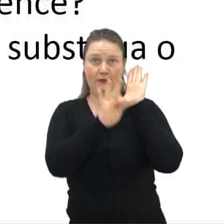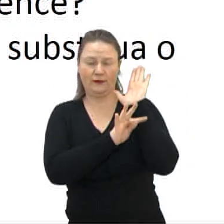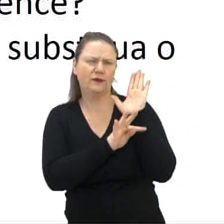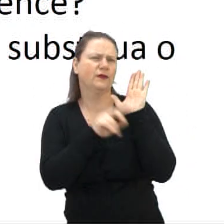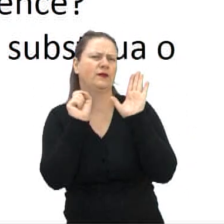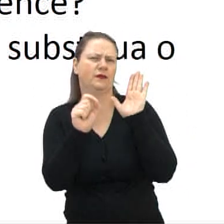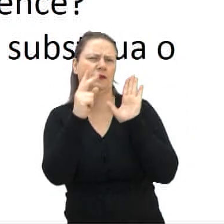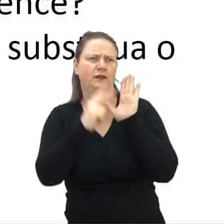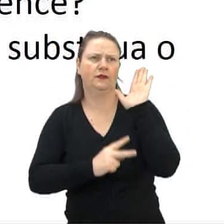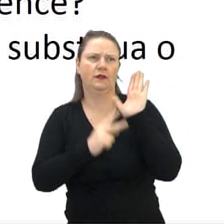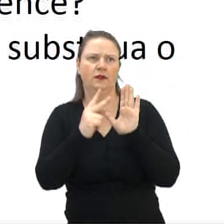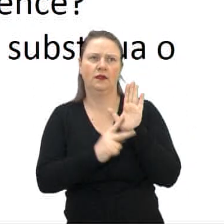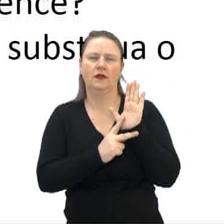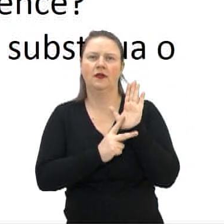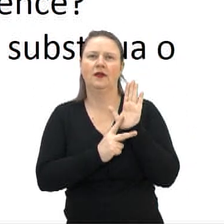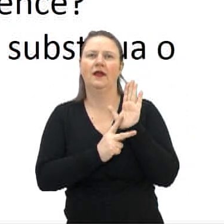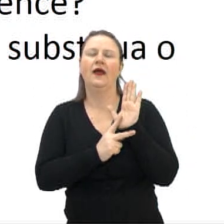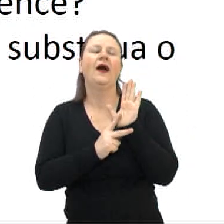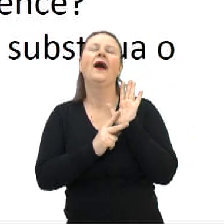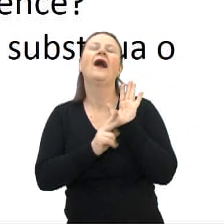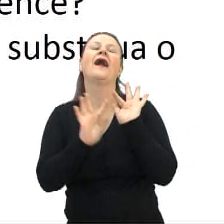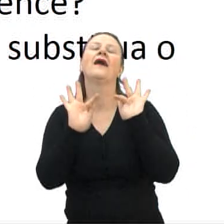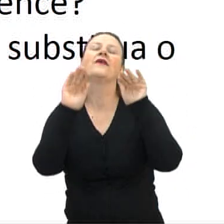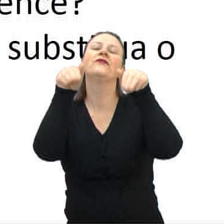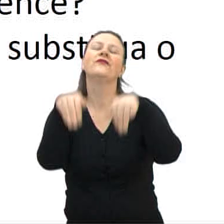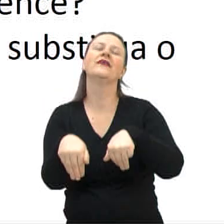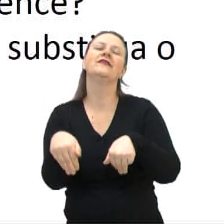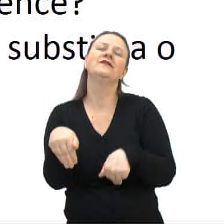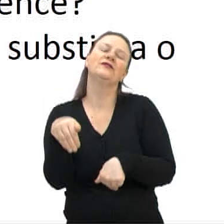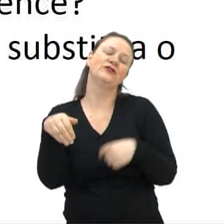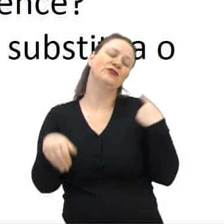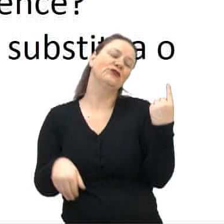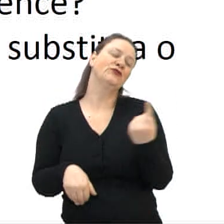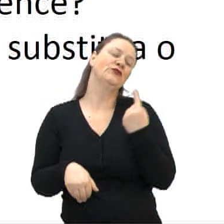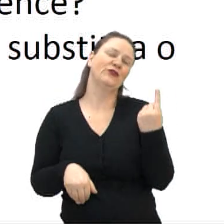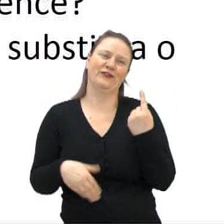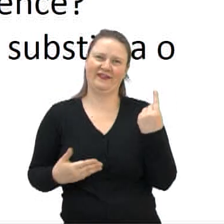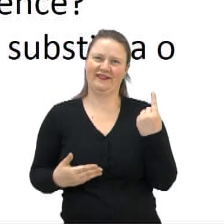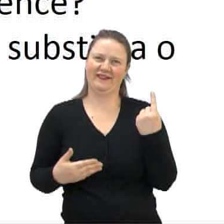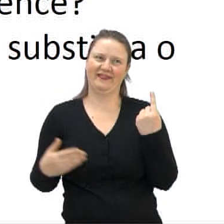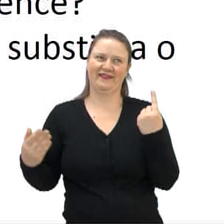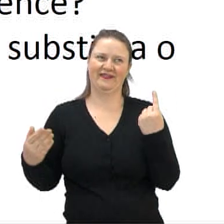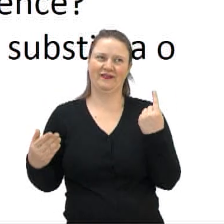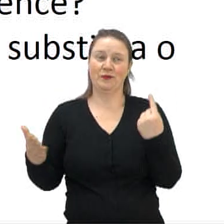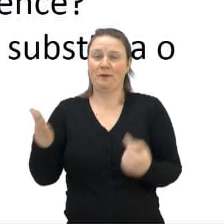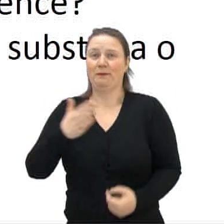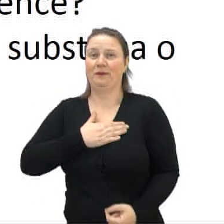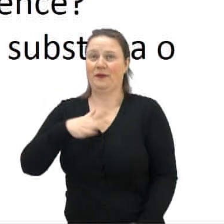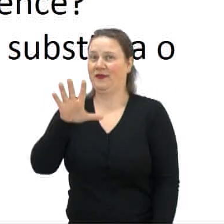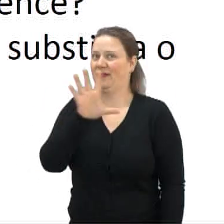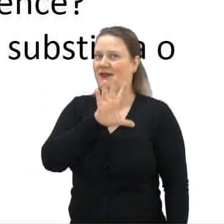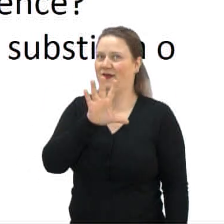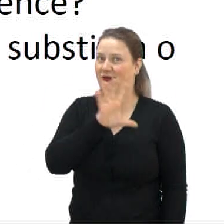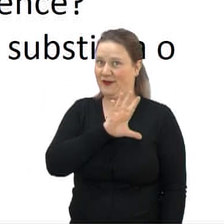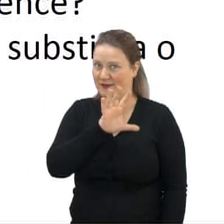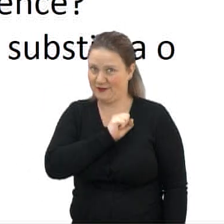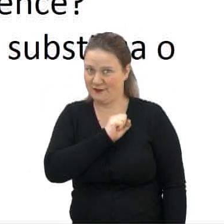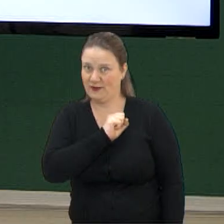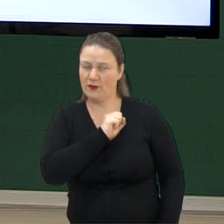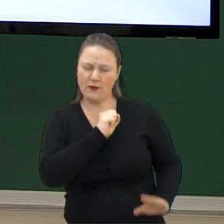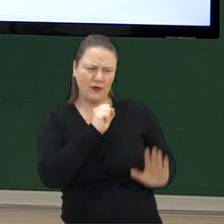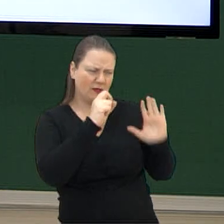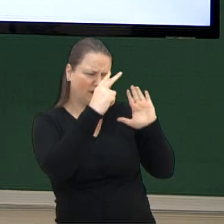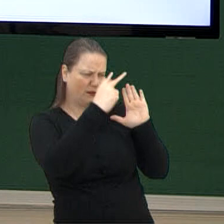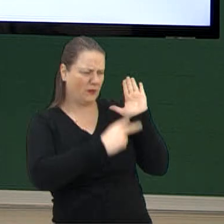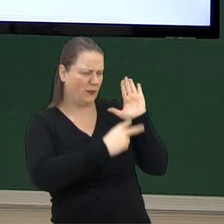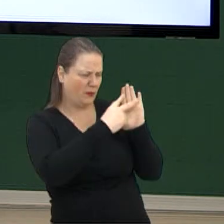é o texto? Enfim, sós, meu amor. O que eu vou pedir para vocês fazerem? Vocês vão ter que observar a linguagem